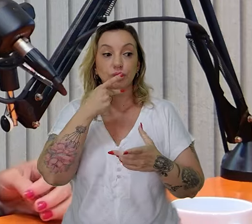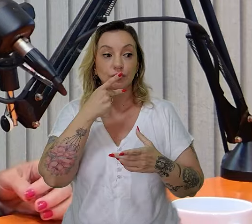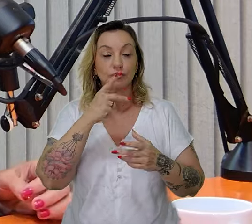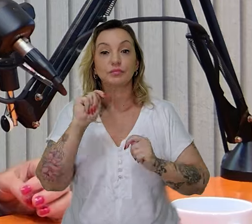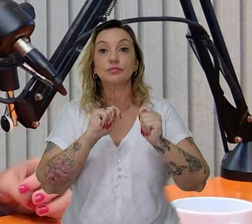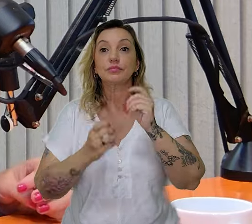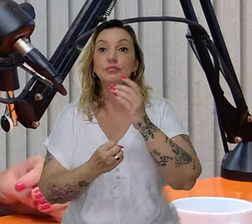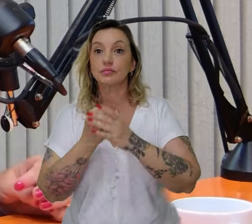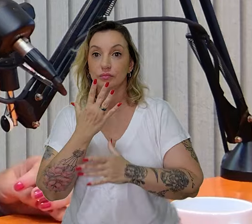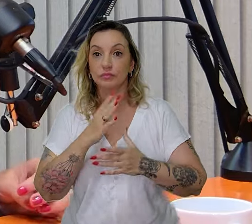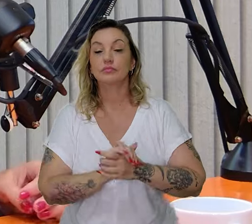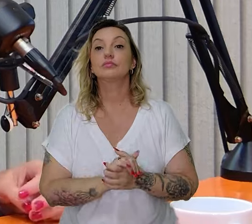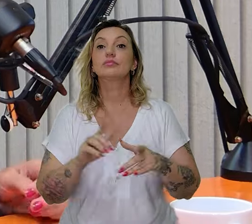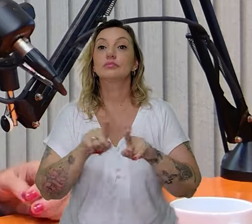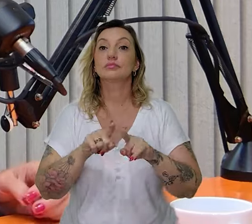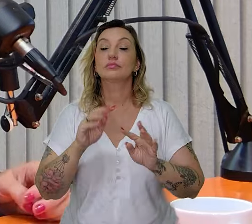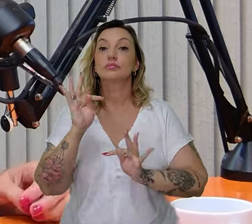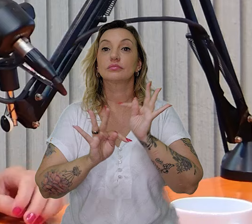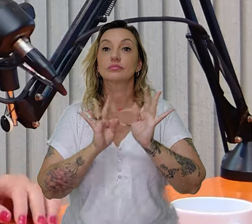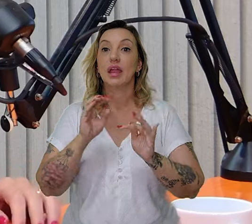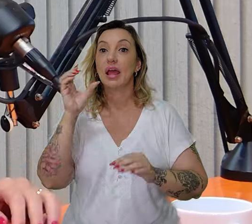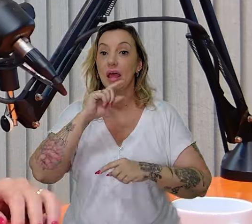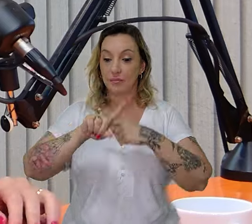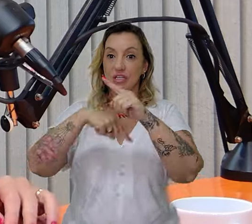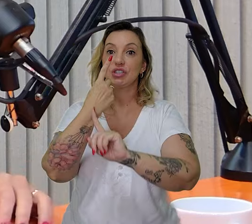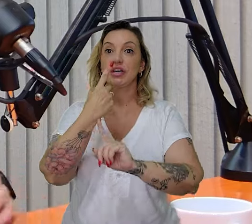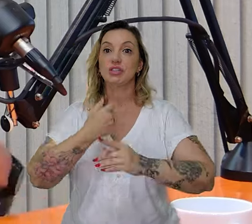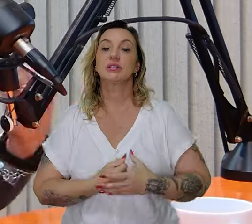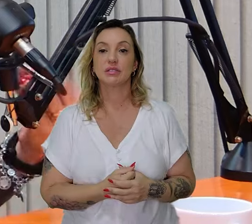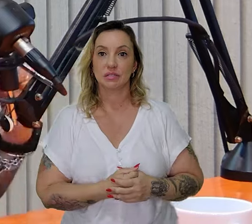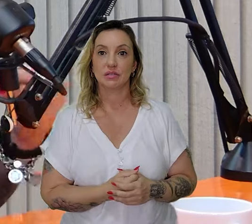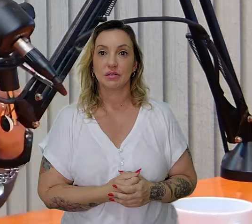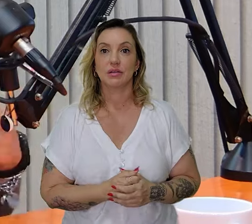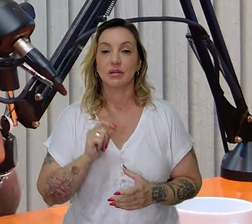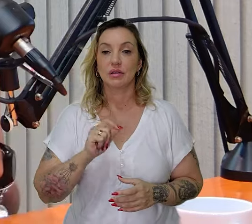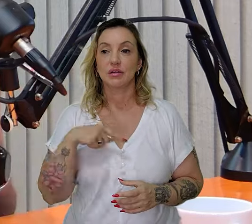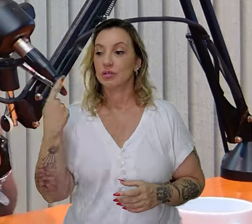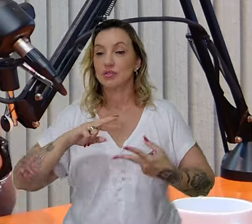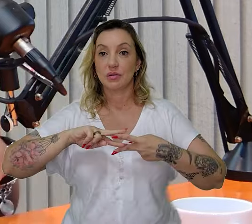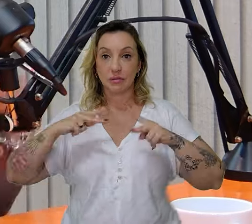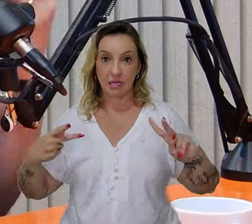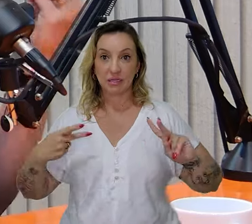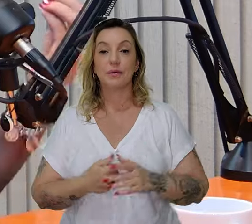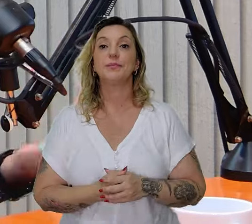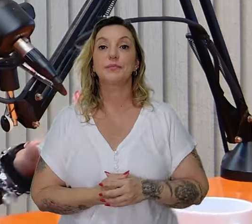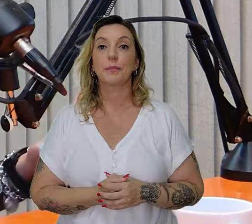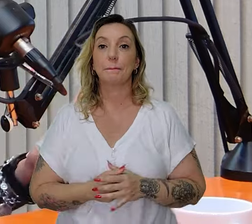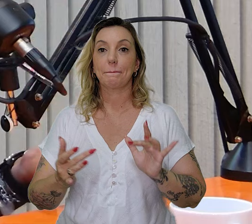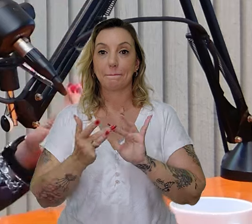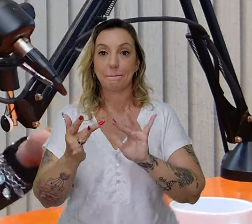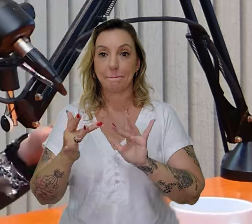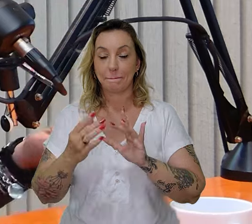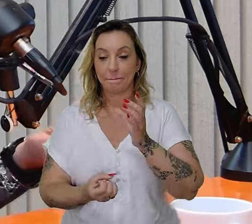fala economia criativa e tecnologias emergentes tá que é muito do nosso DNA né estar em